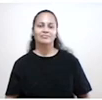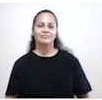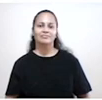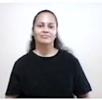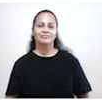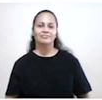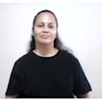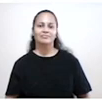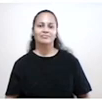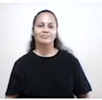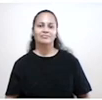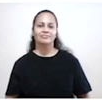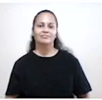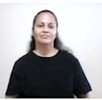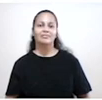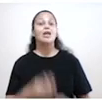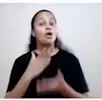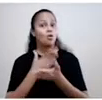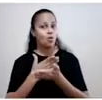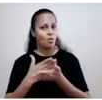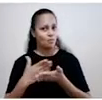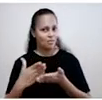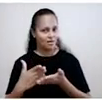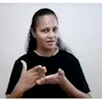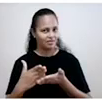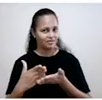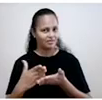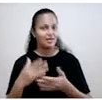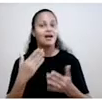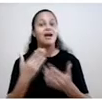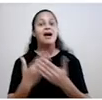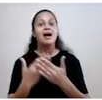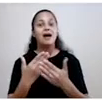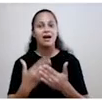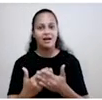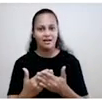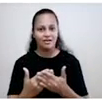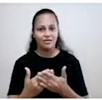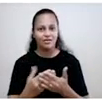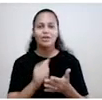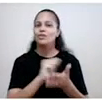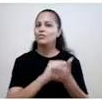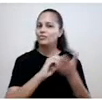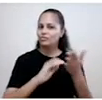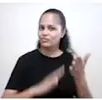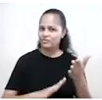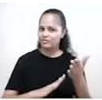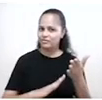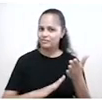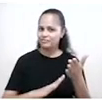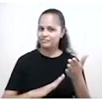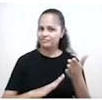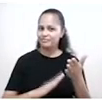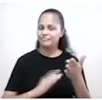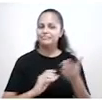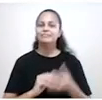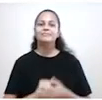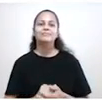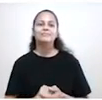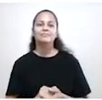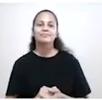page 96. Muito bem, a gente começa a nossa aula corrigindo o exercício